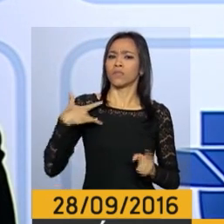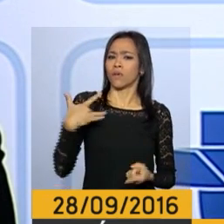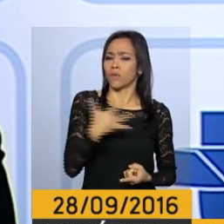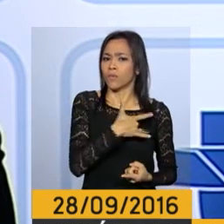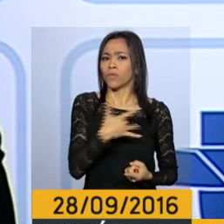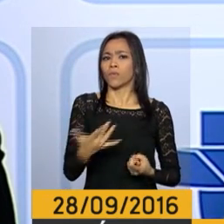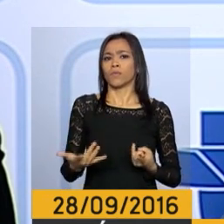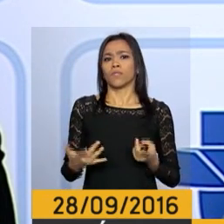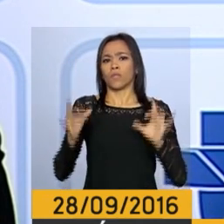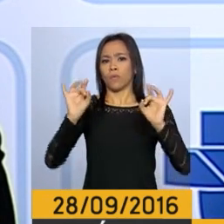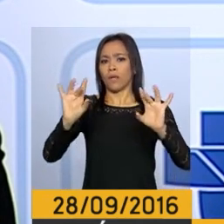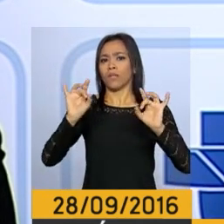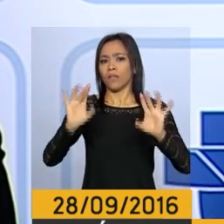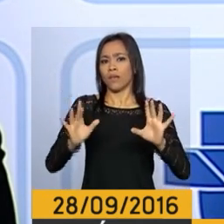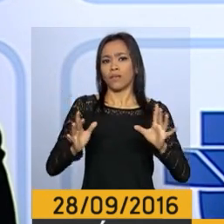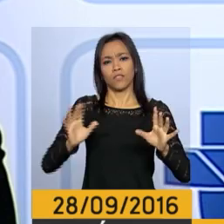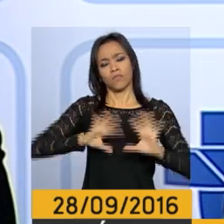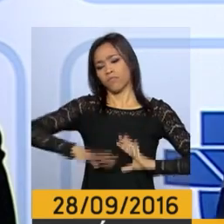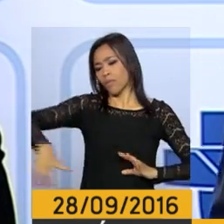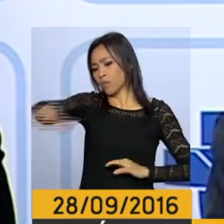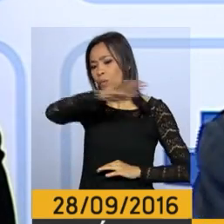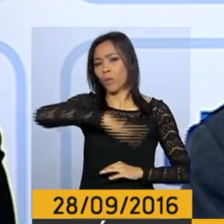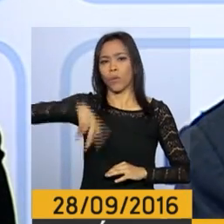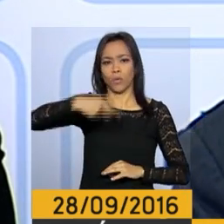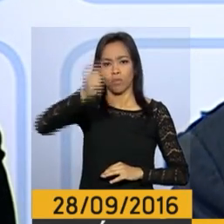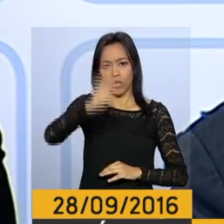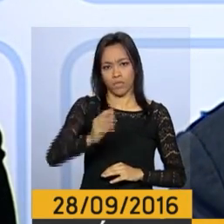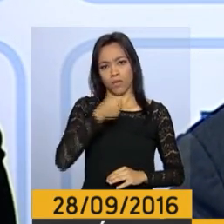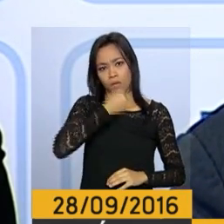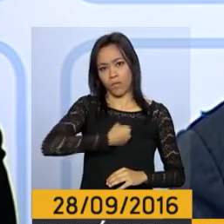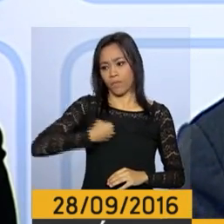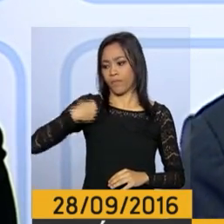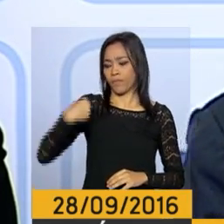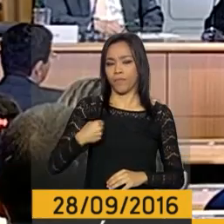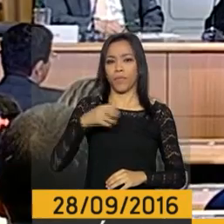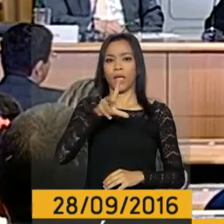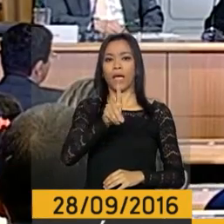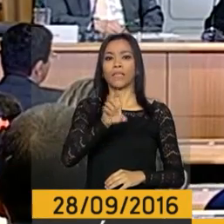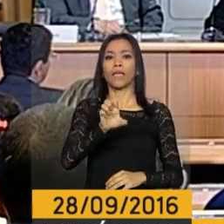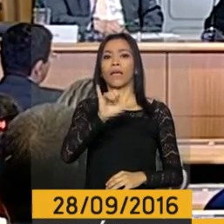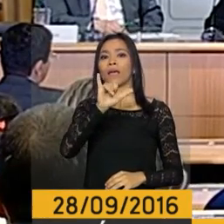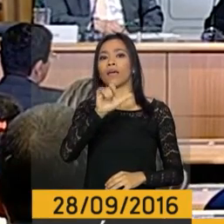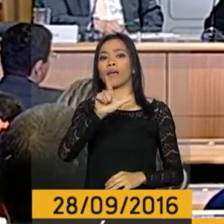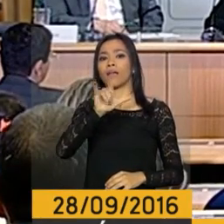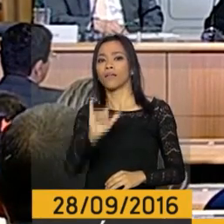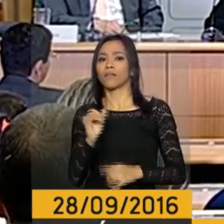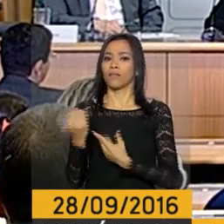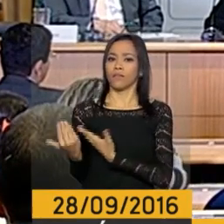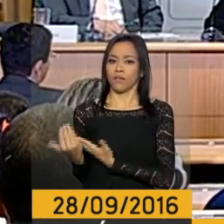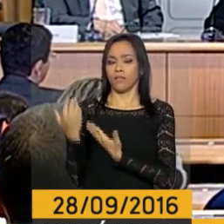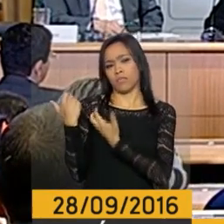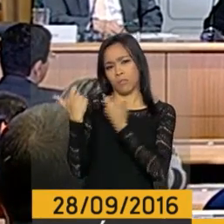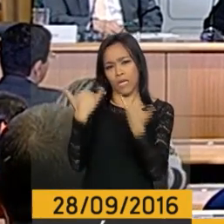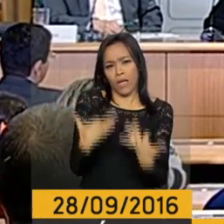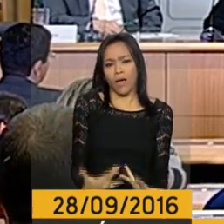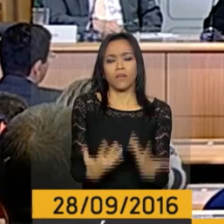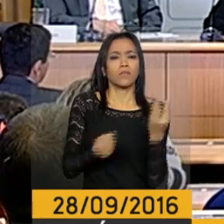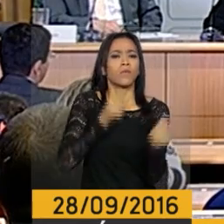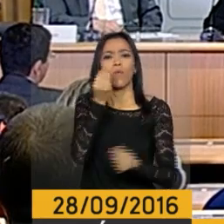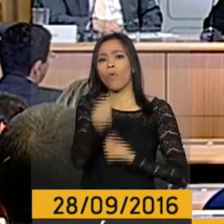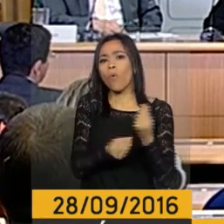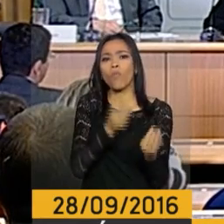a qualidade de atendimento a todos os brasileiros vão passar novamente por adele a dell gostaria que você falasse um pouco sobre os